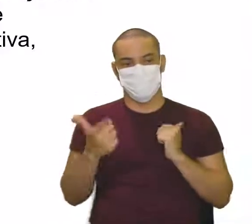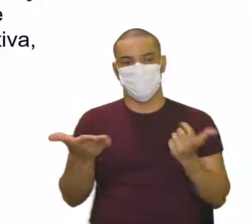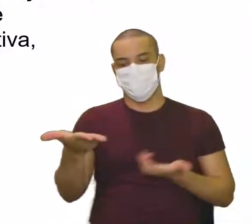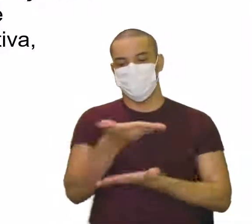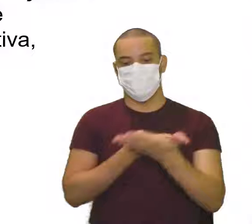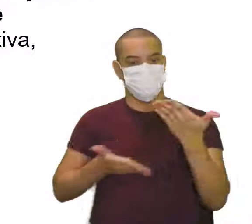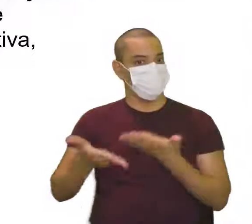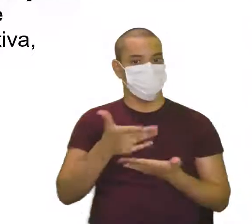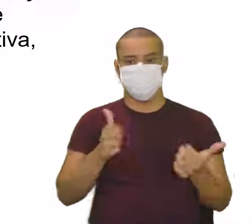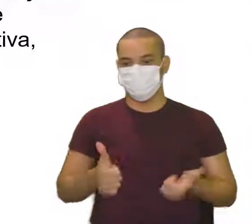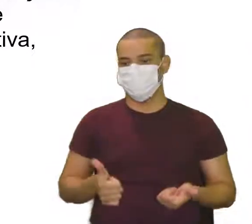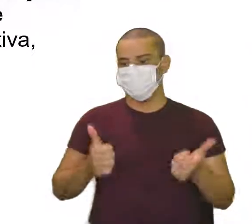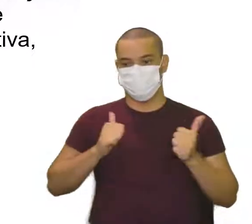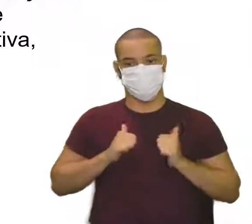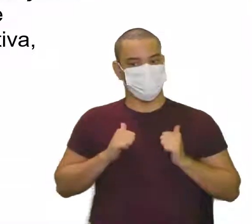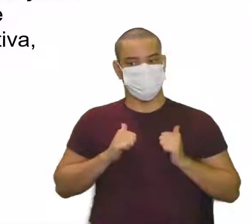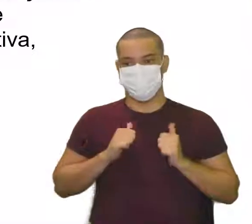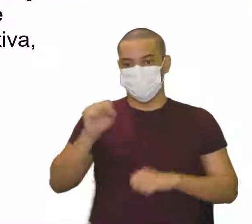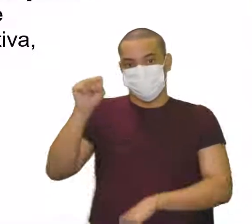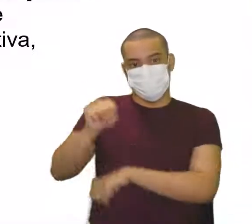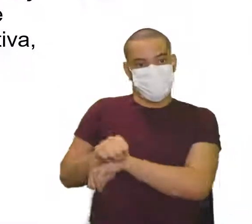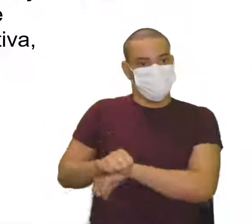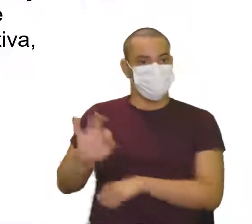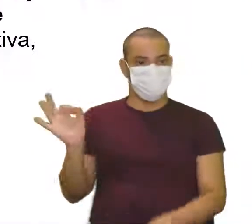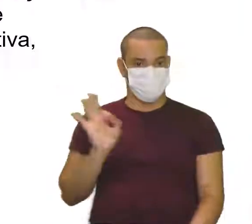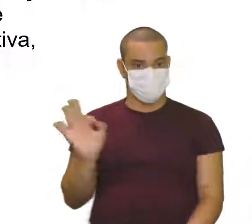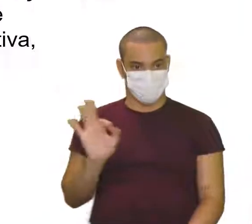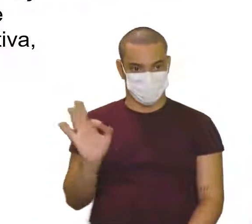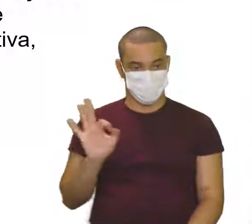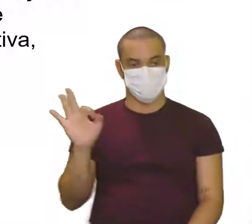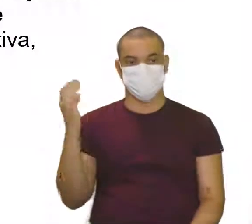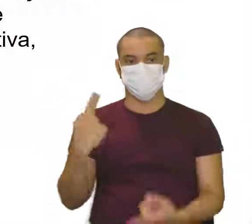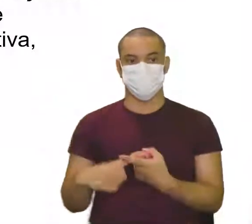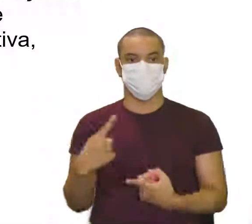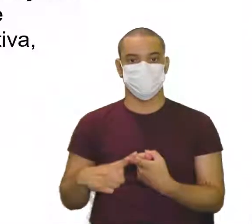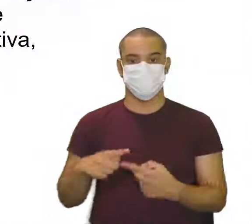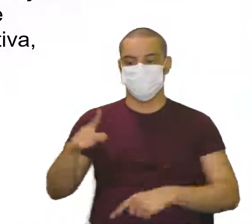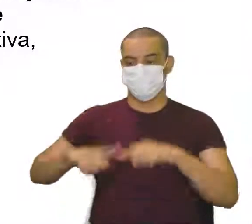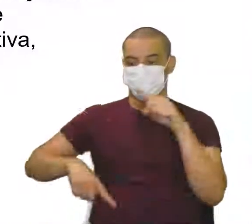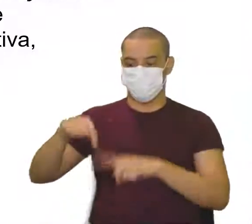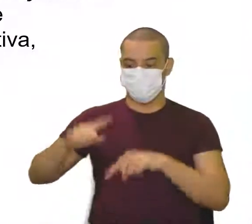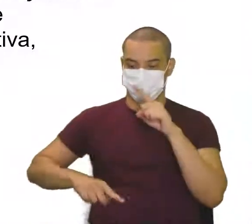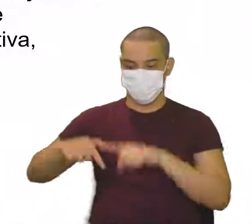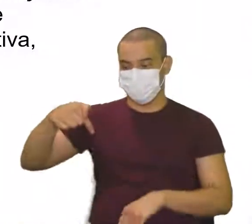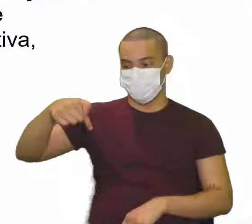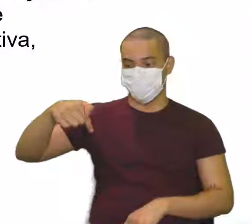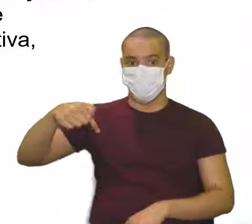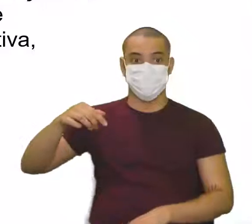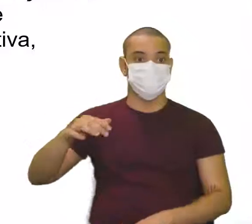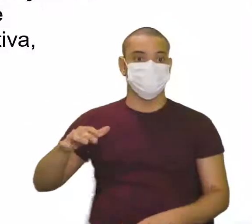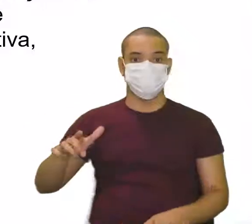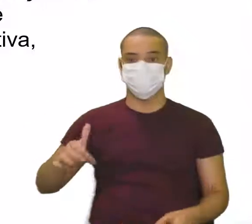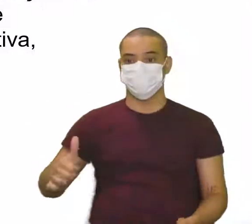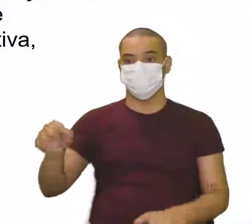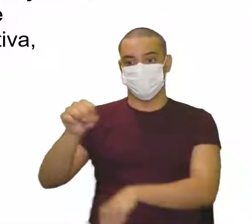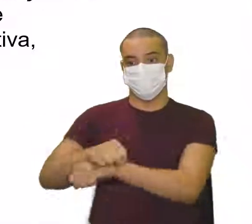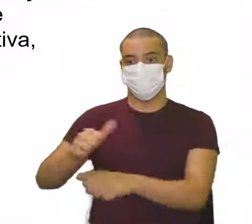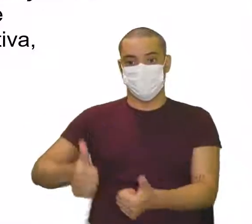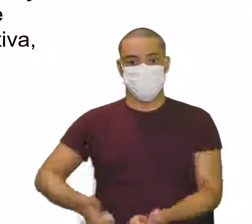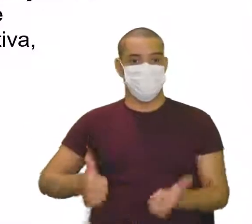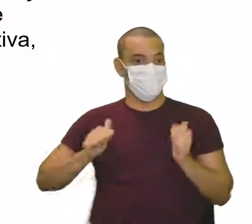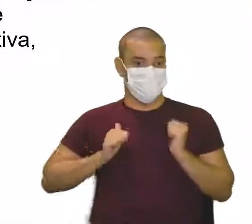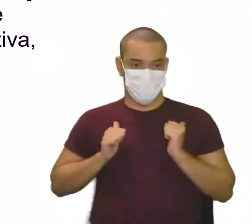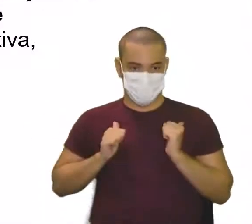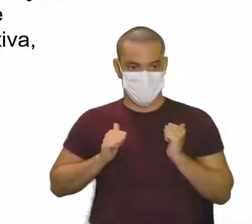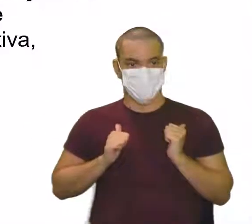em repouso, ok? Então tá ali o campo magnético, a carga está em repouso, eu não vou ter interação com essa carga. Então vamos